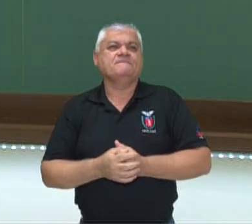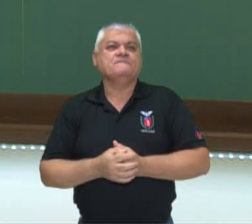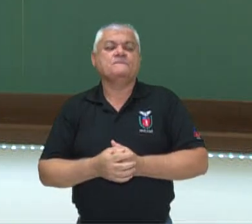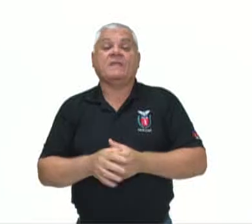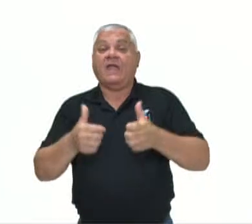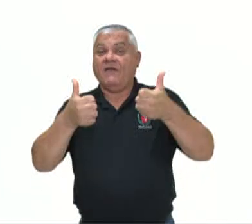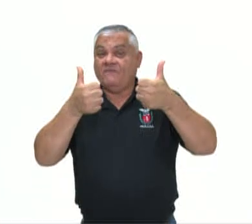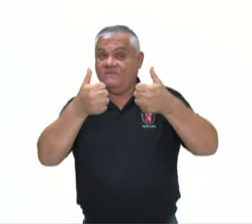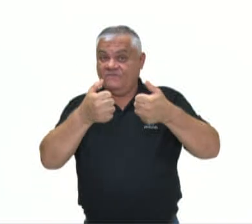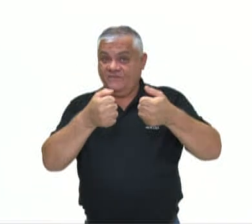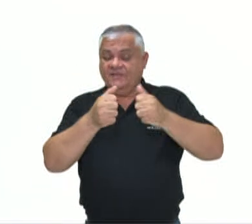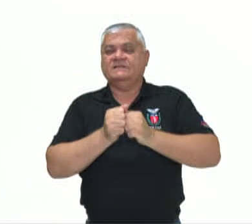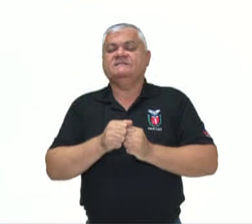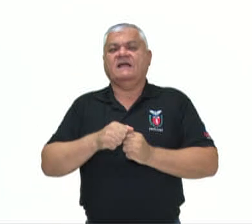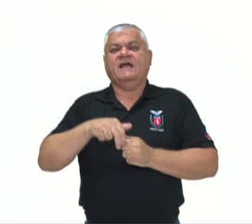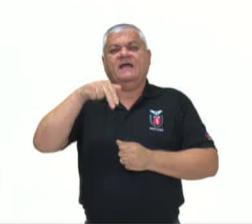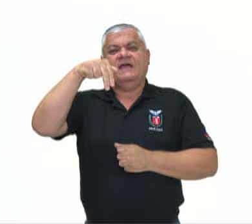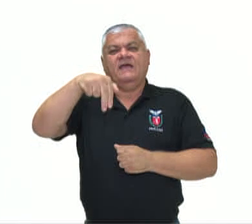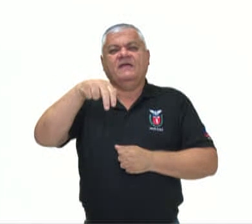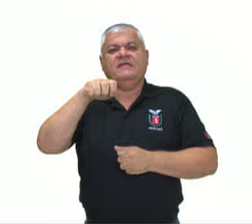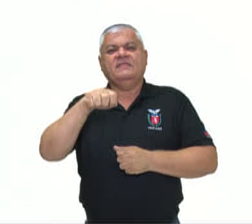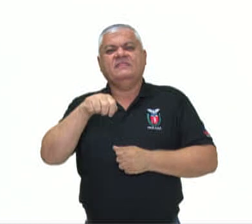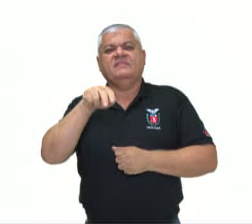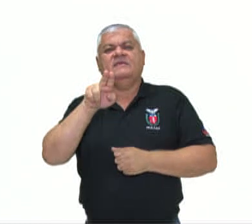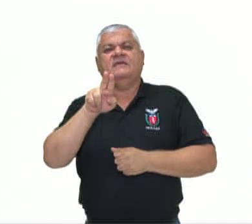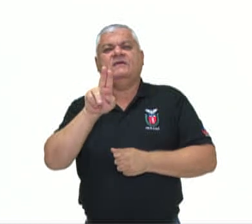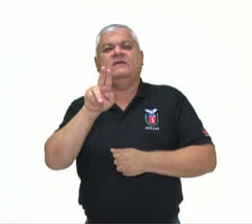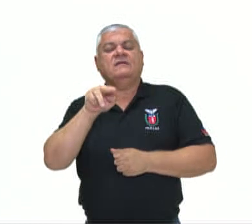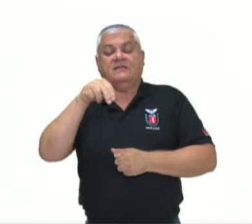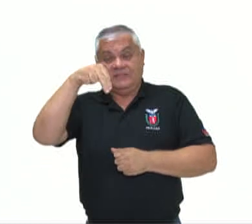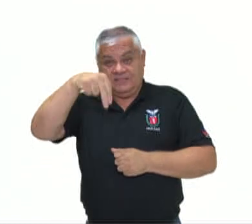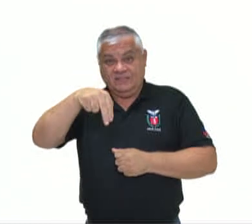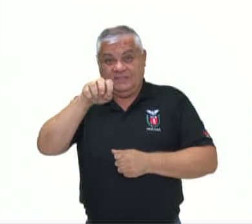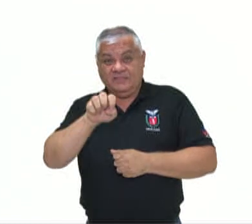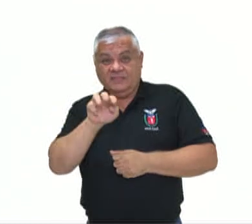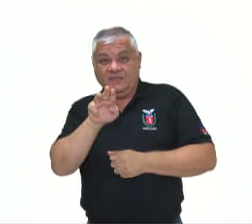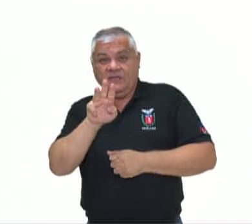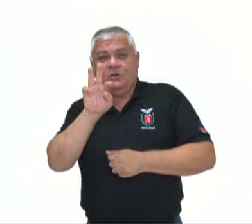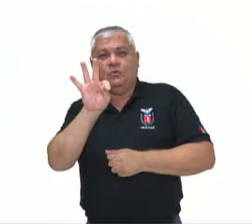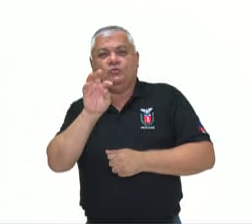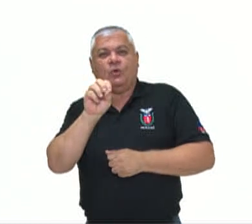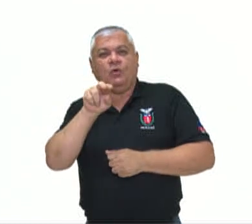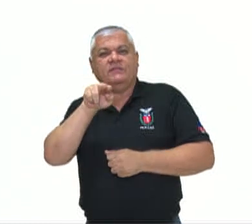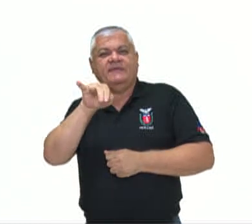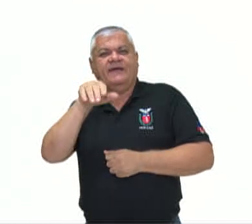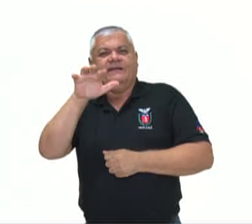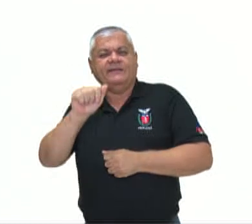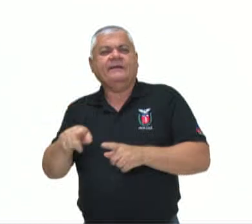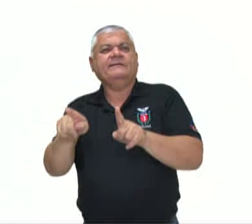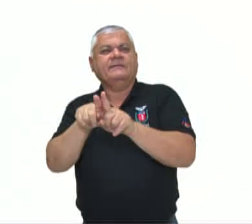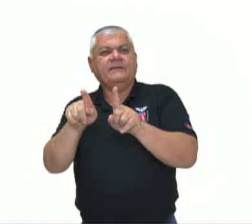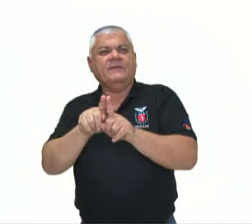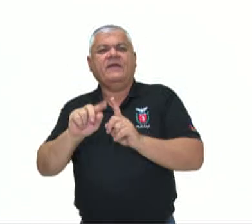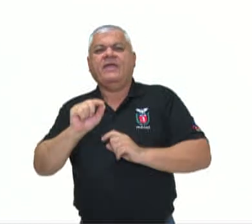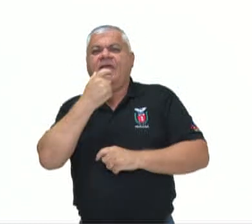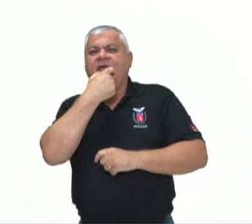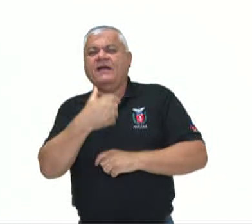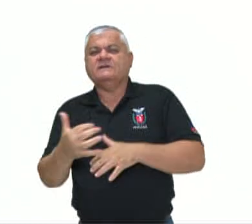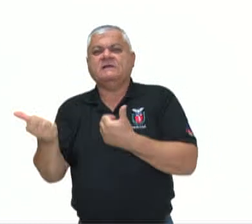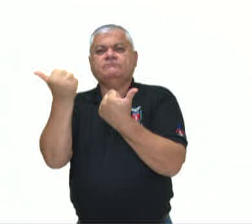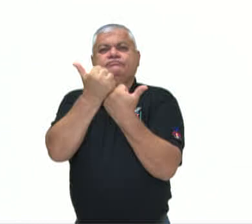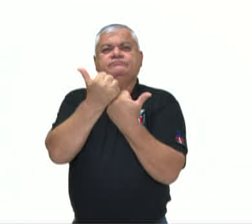E a física não newtoniana, a teoria da relatividade de Einstein veio substituir a concepção newtoniana